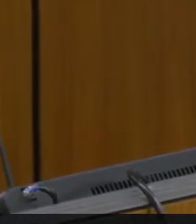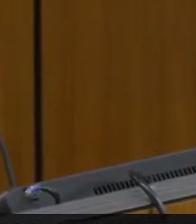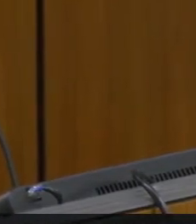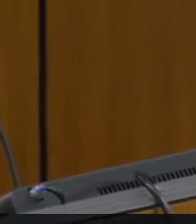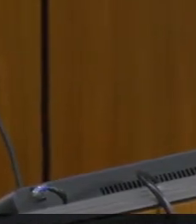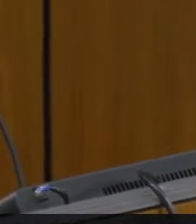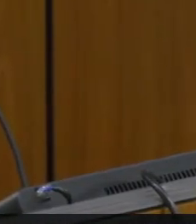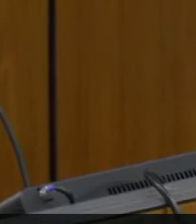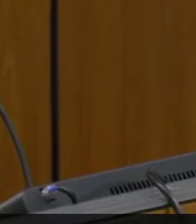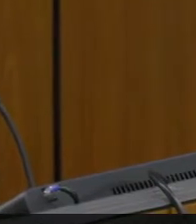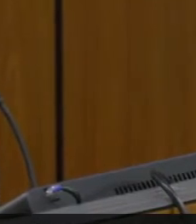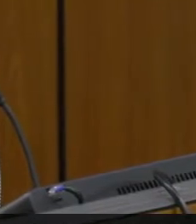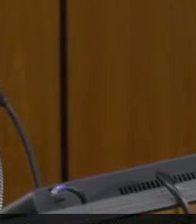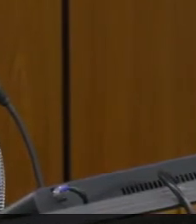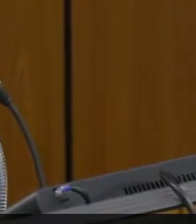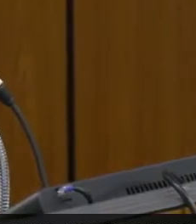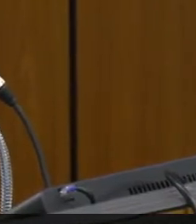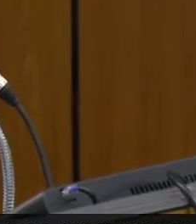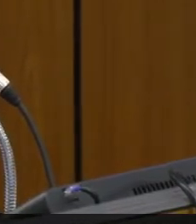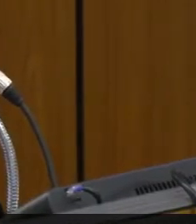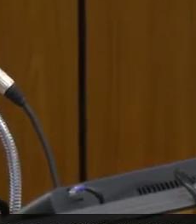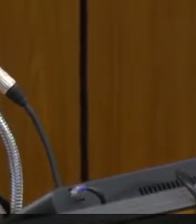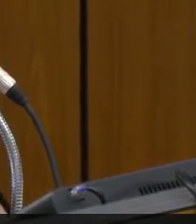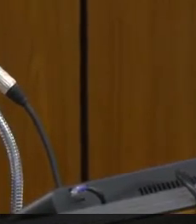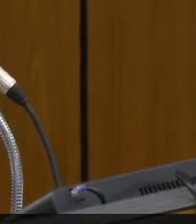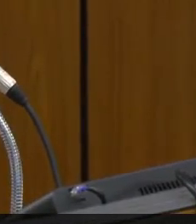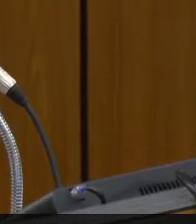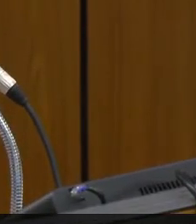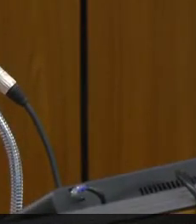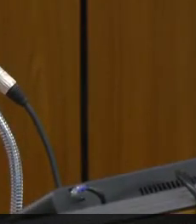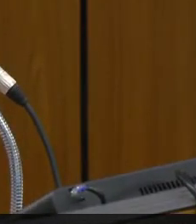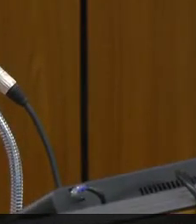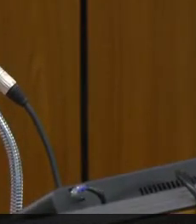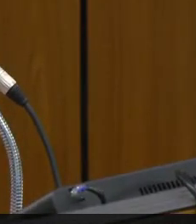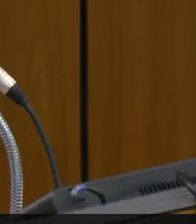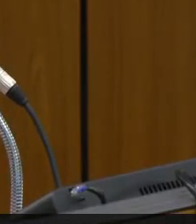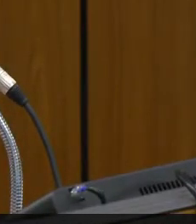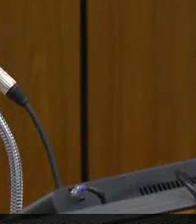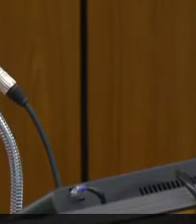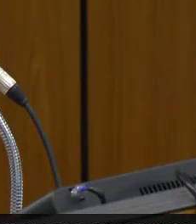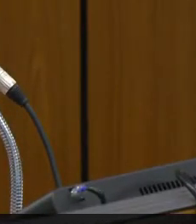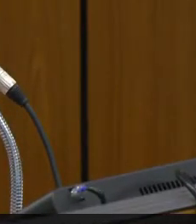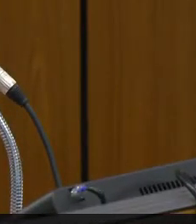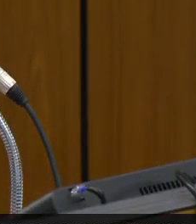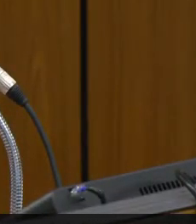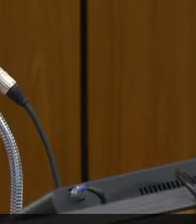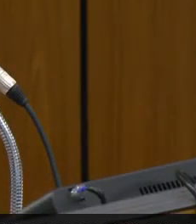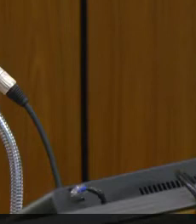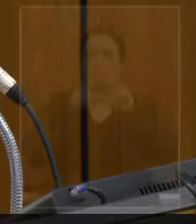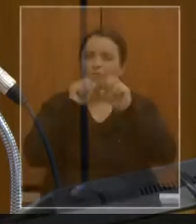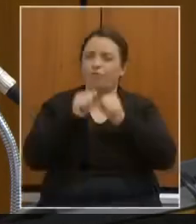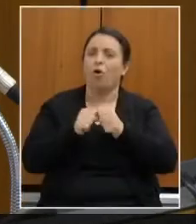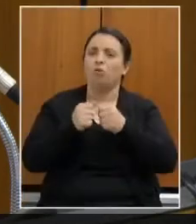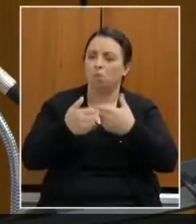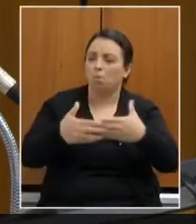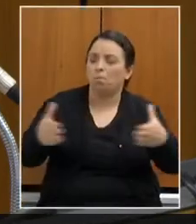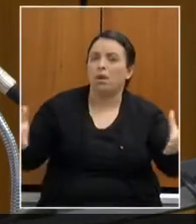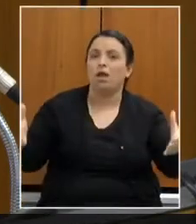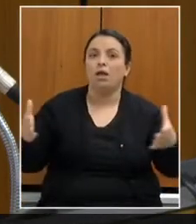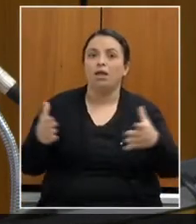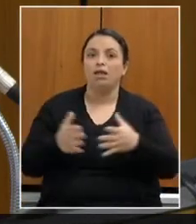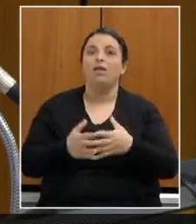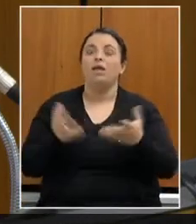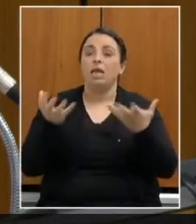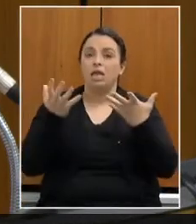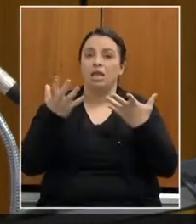hospital e a FEMIG devem muito ao deputado por ter estrutura robusta que tem queria